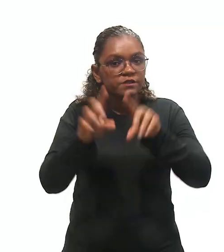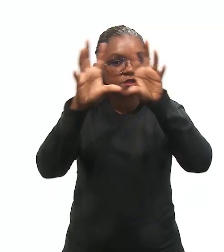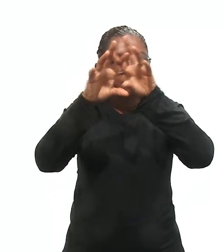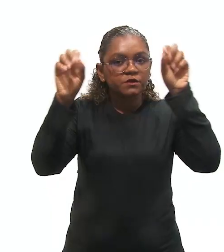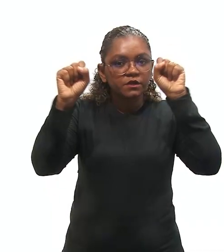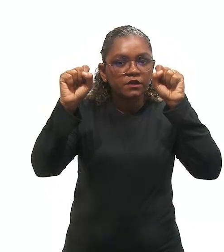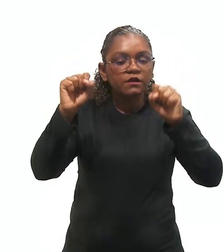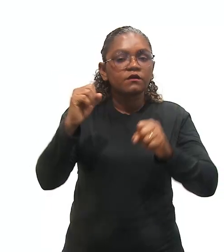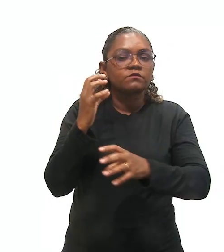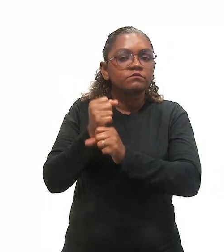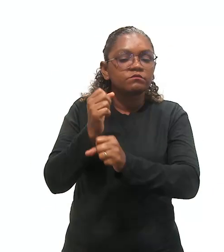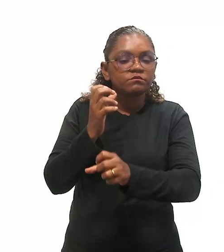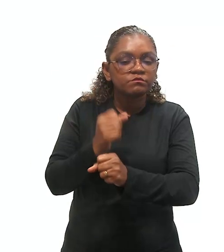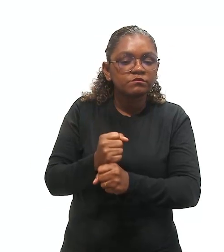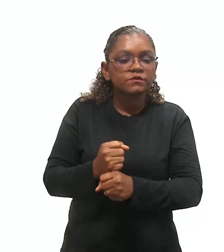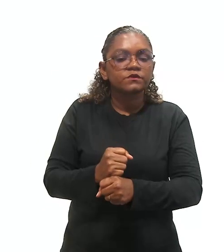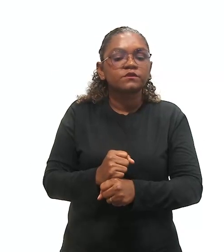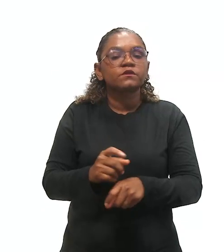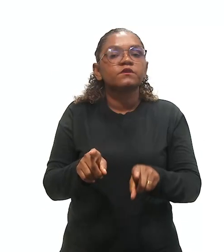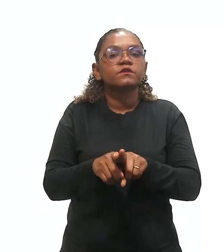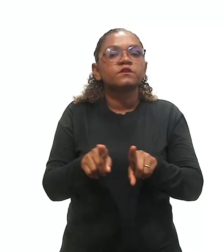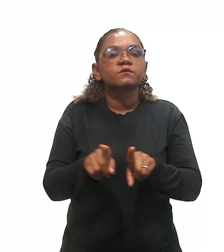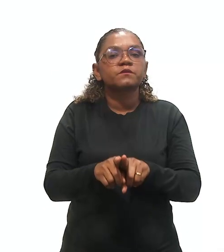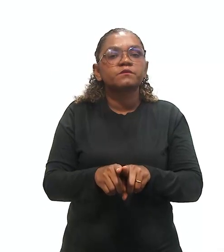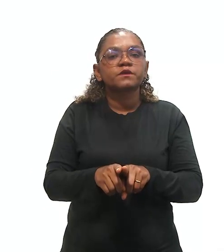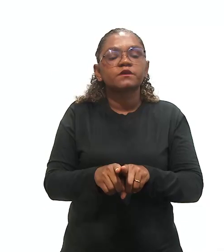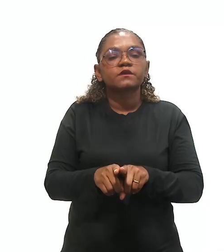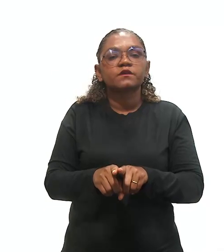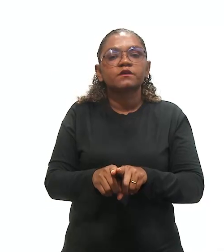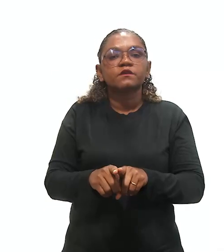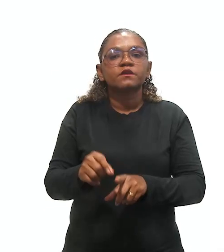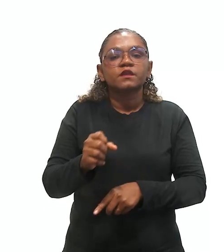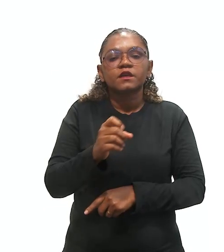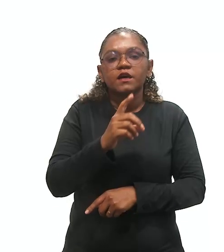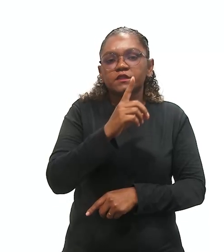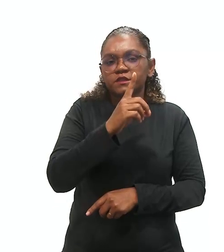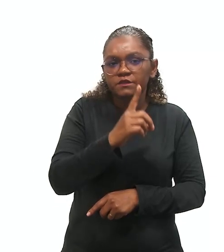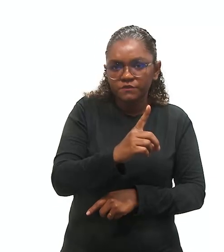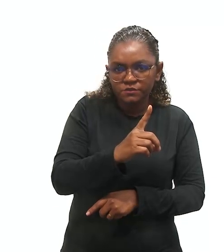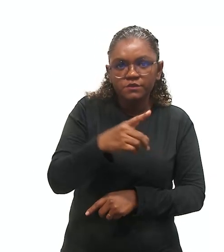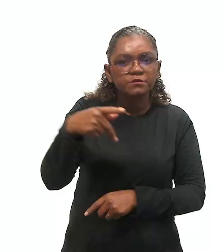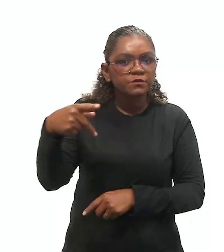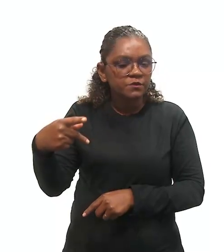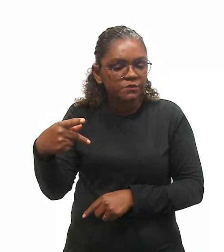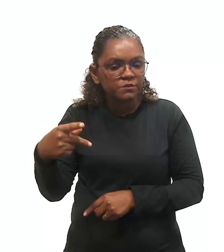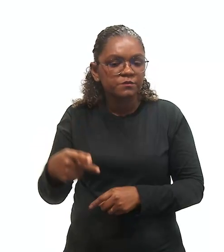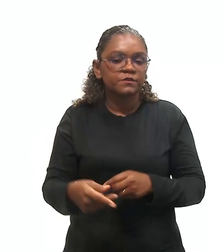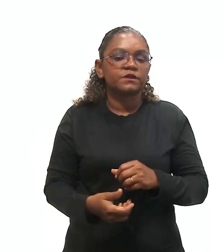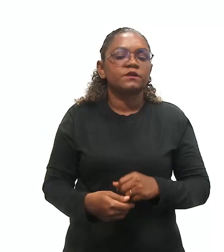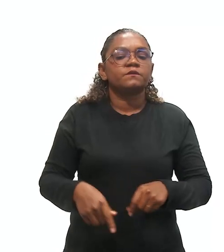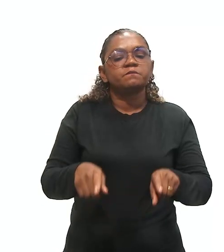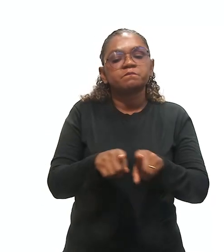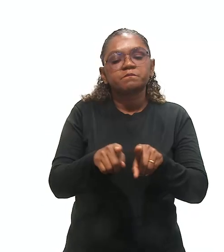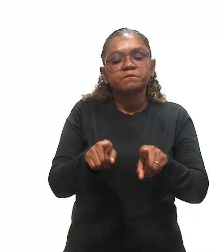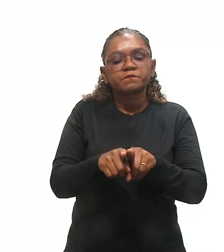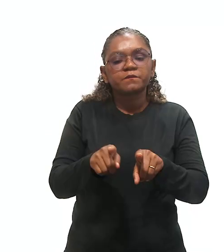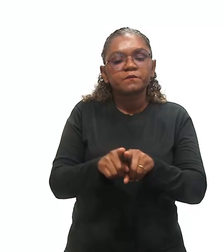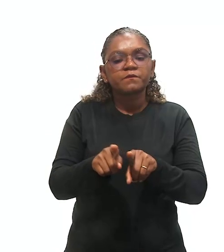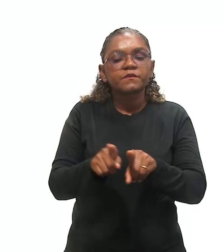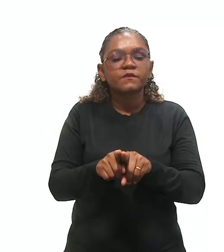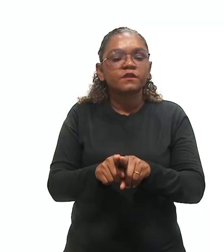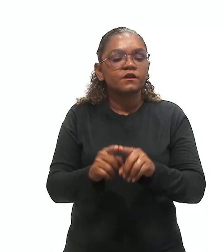e os ministérios públicos, os órgãos, secretarias, departamentos, agências, autarquias,